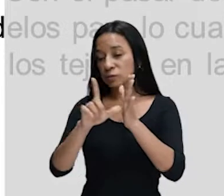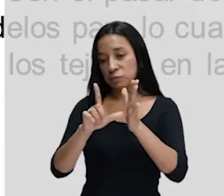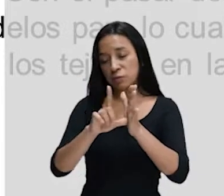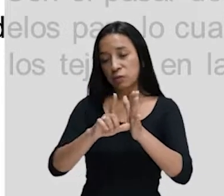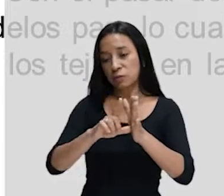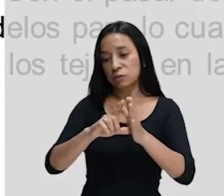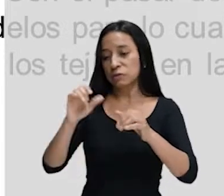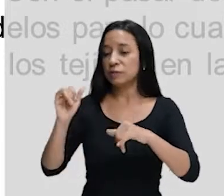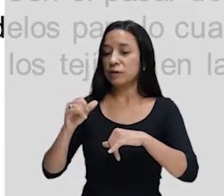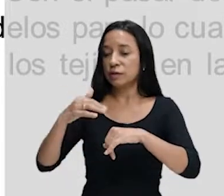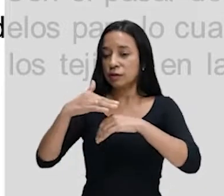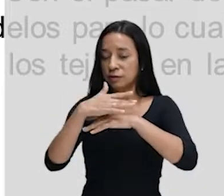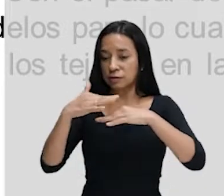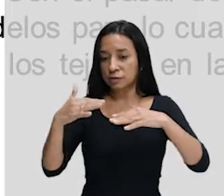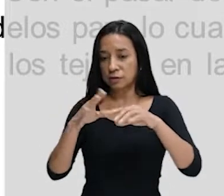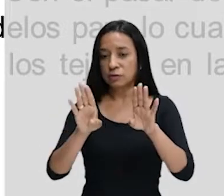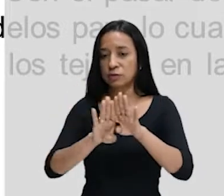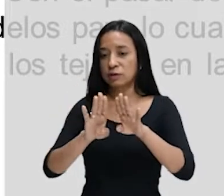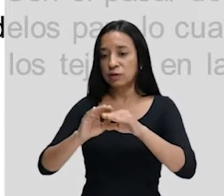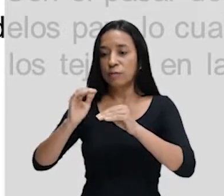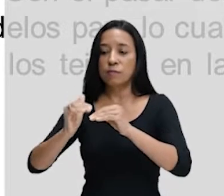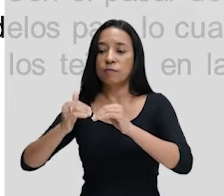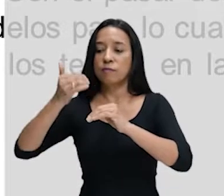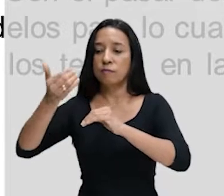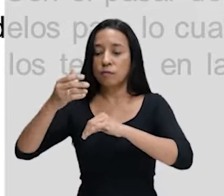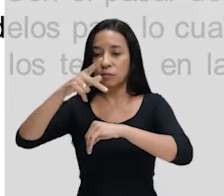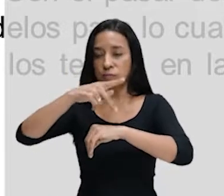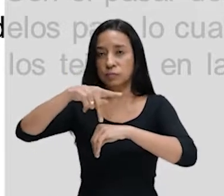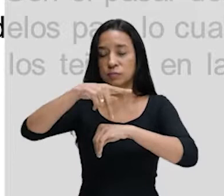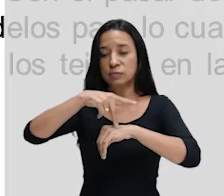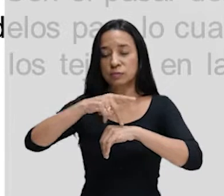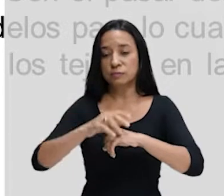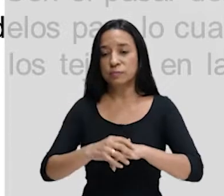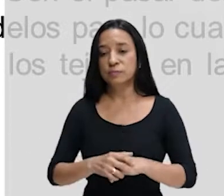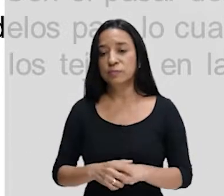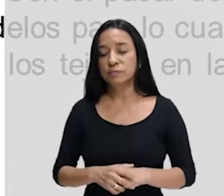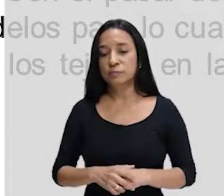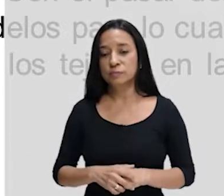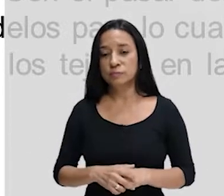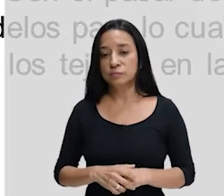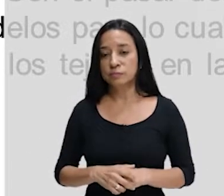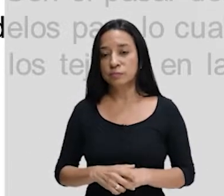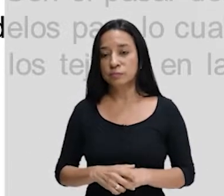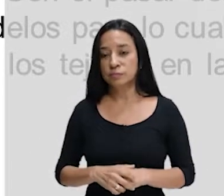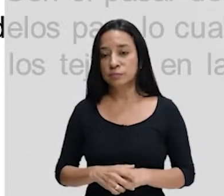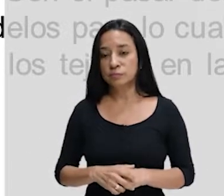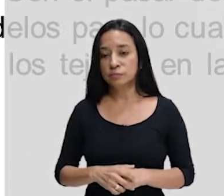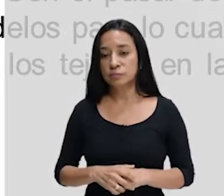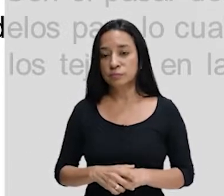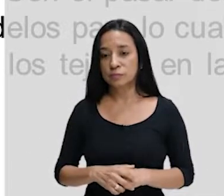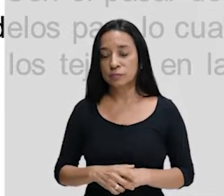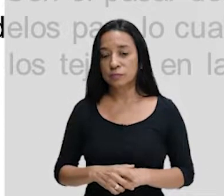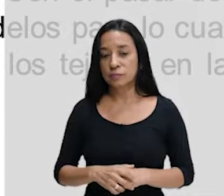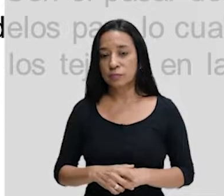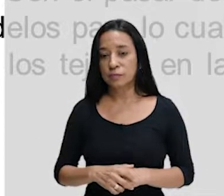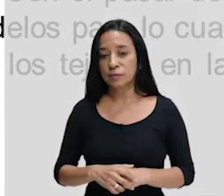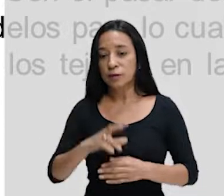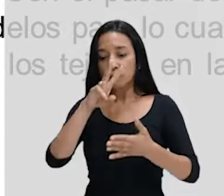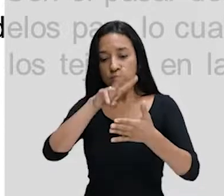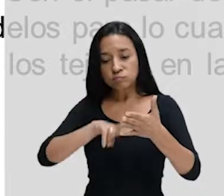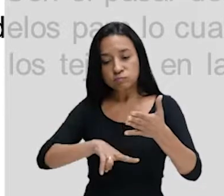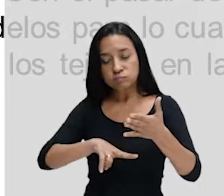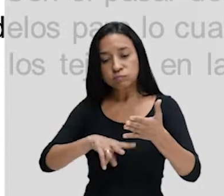e também no exterior, tá? Cotacachi é conhecida como a